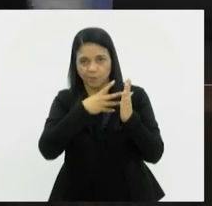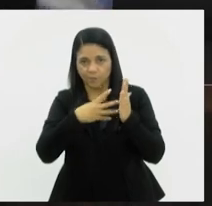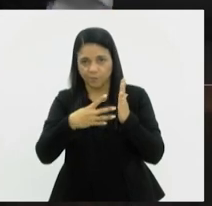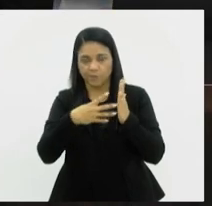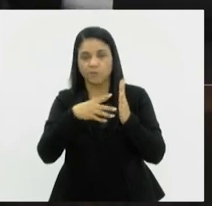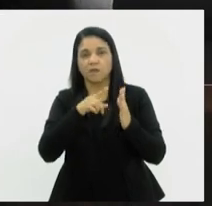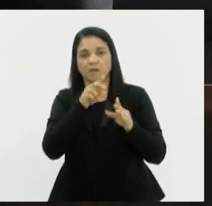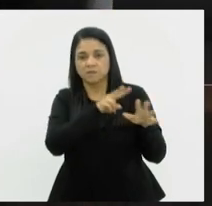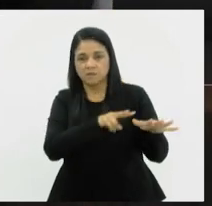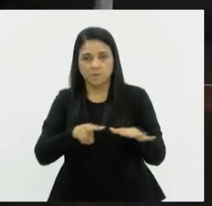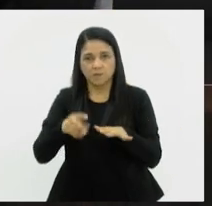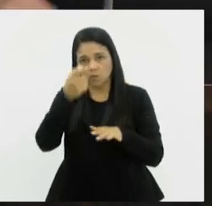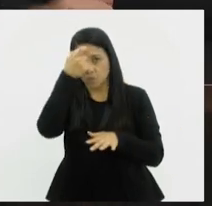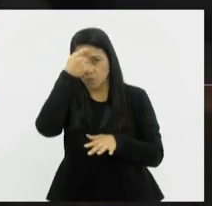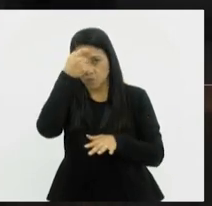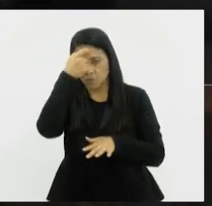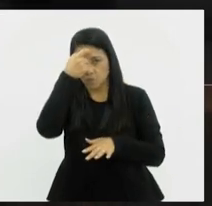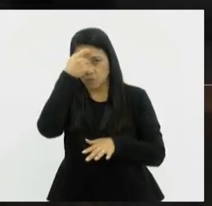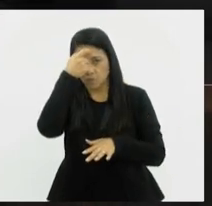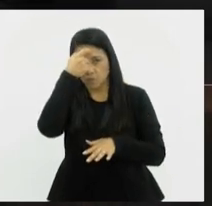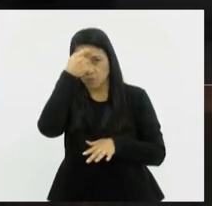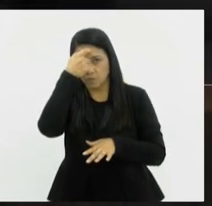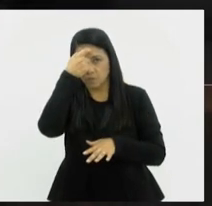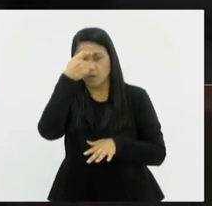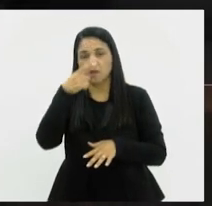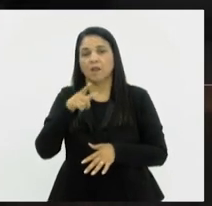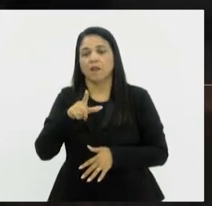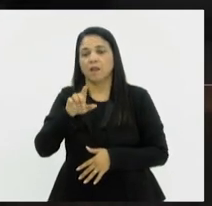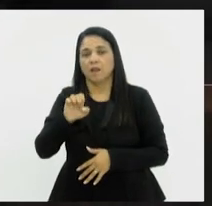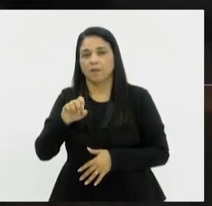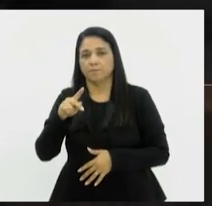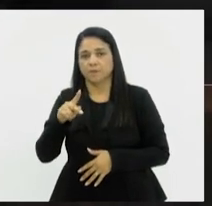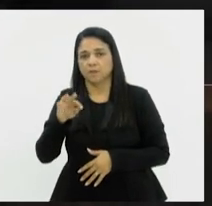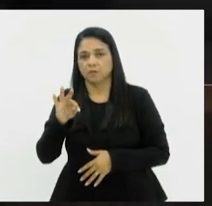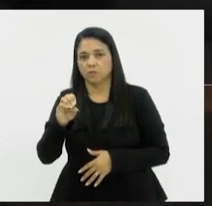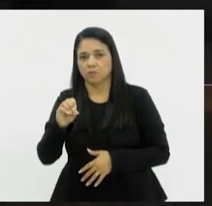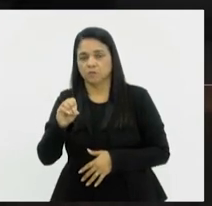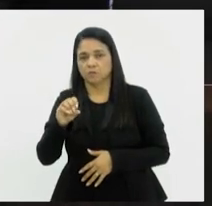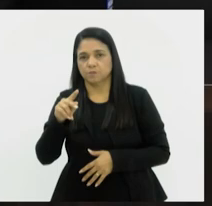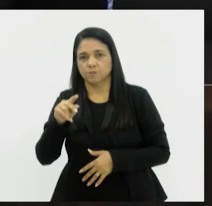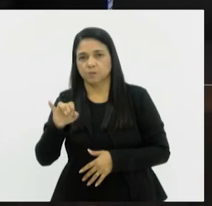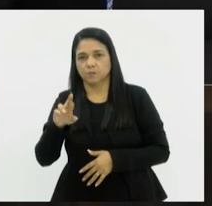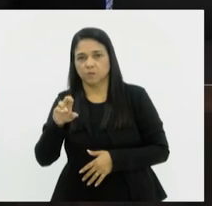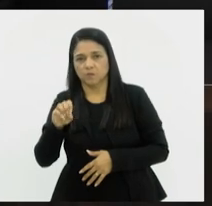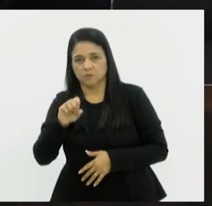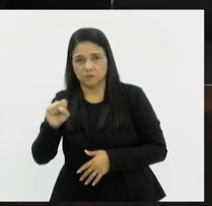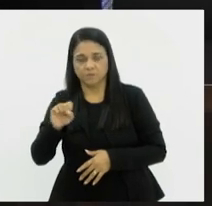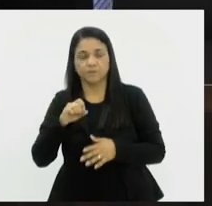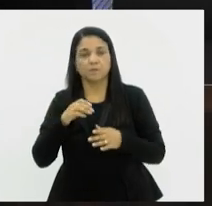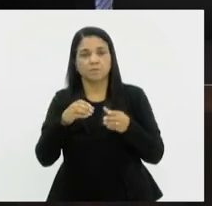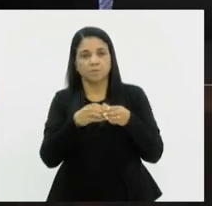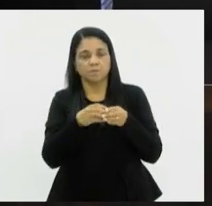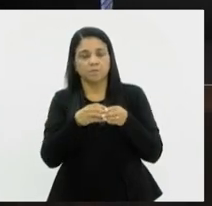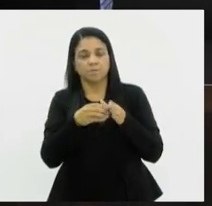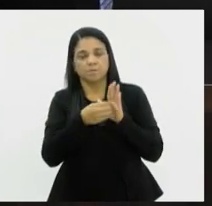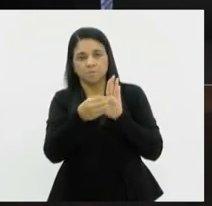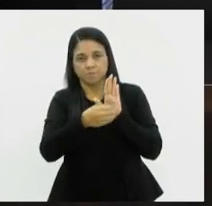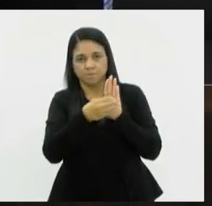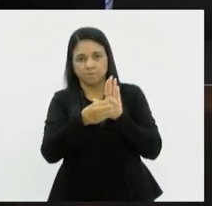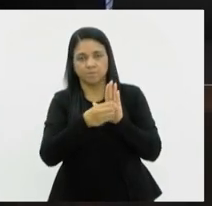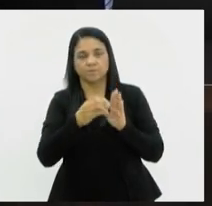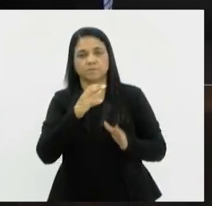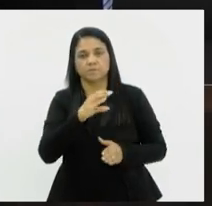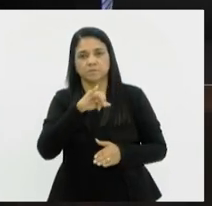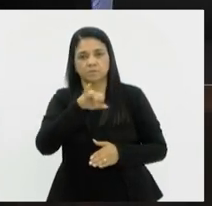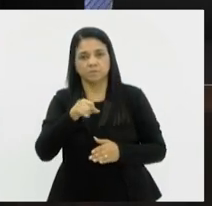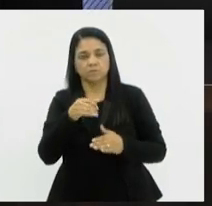oficial a Semana da Conscientização sobre a Leptospirose. Pareceres das comissões Constituição e Justiça pela